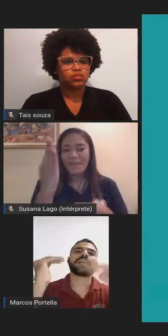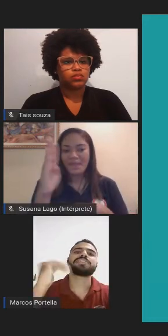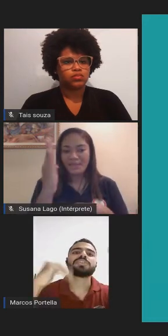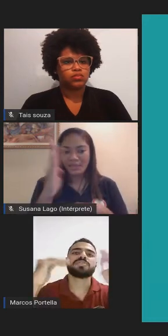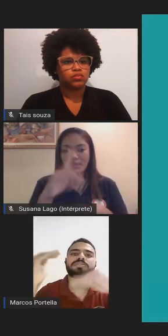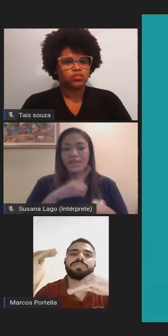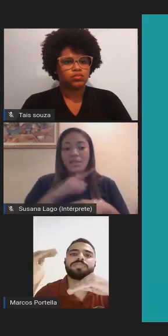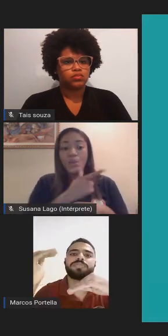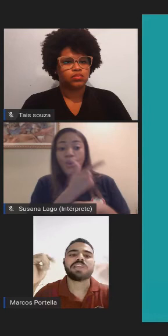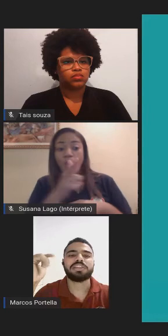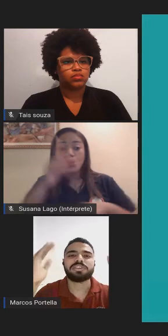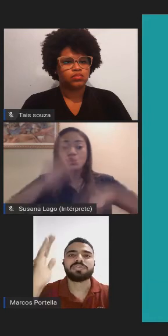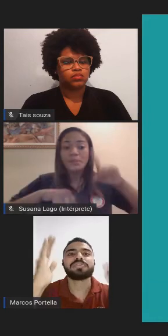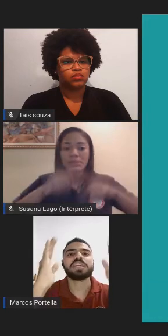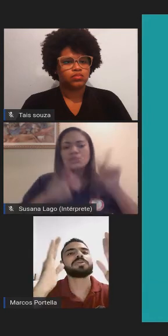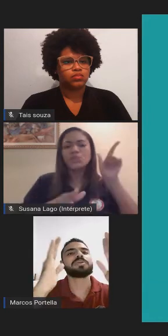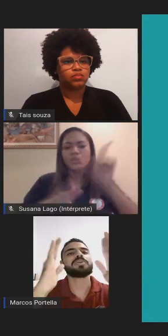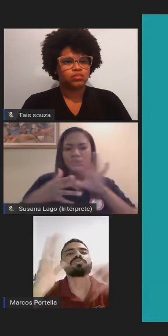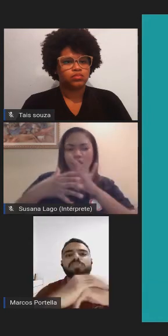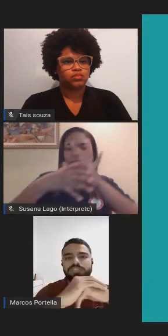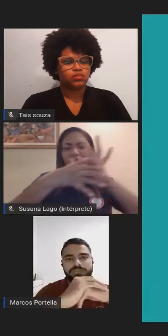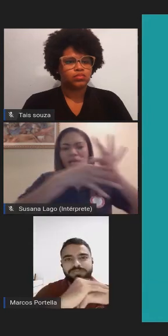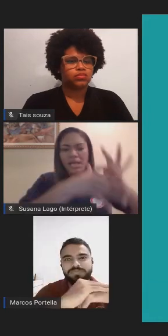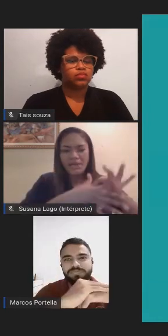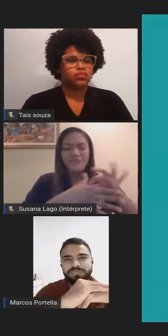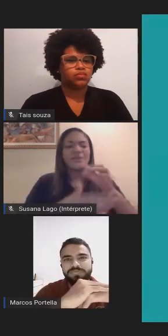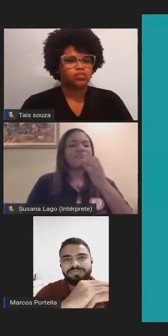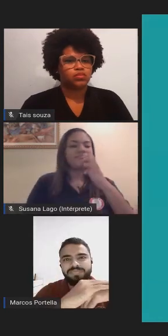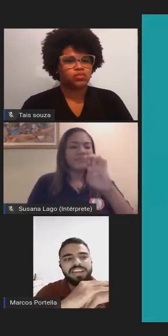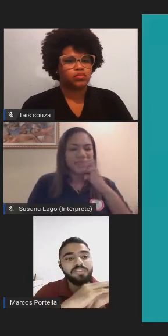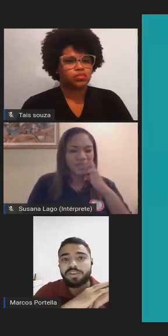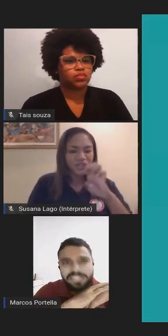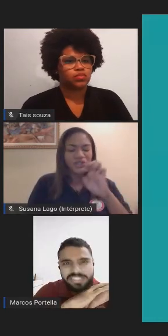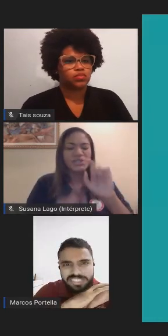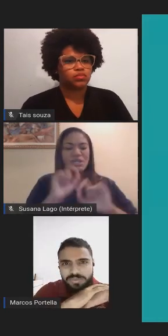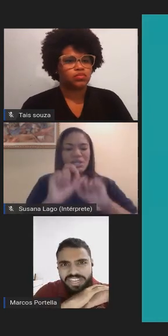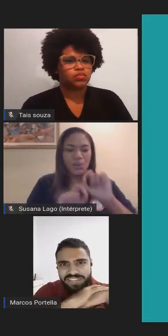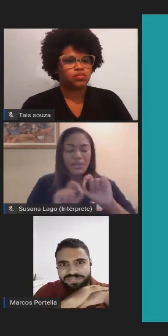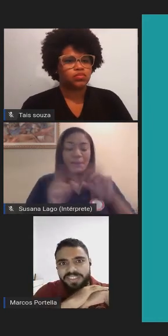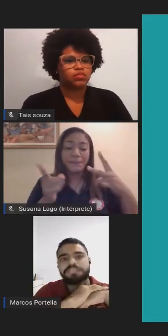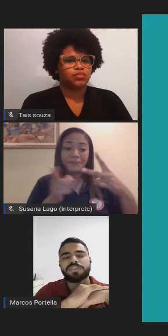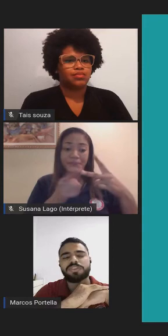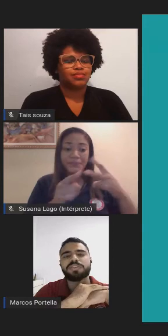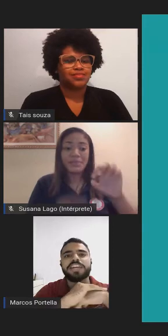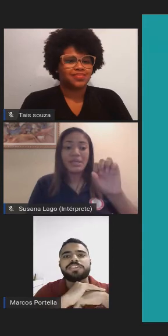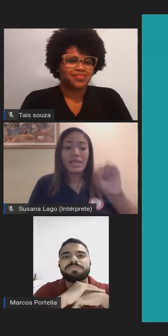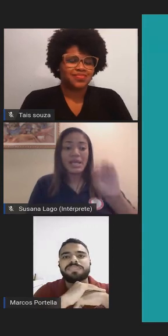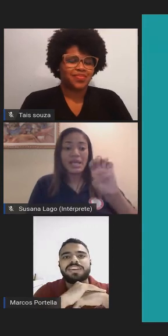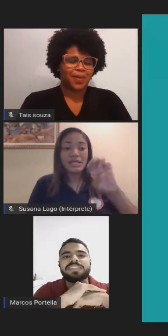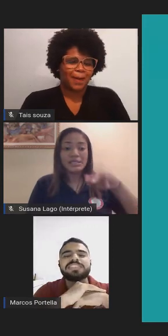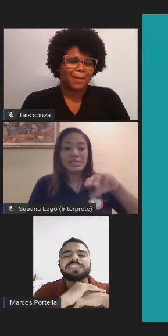e isolar situações, que são os nossos semicondutores. Você conheceu um já, que foi o